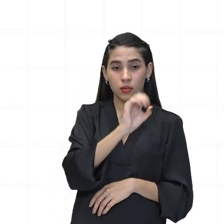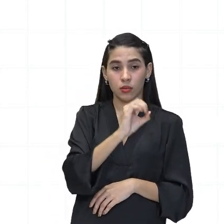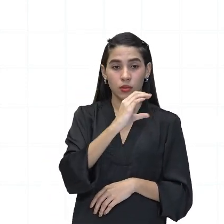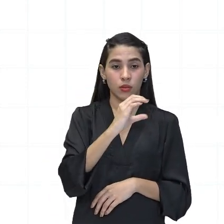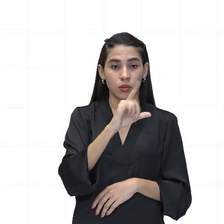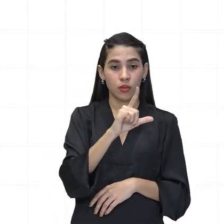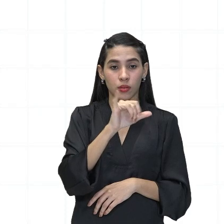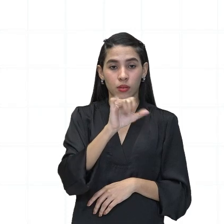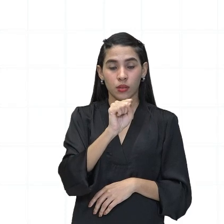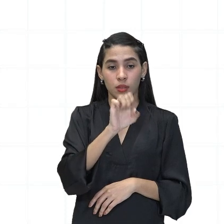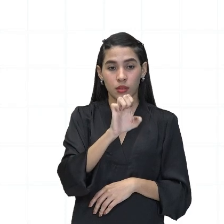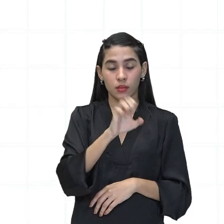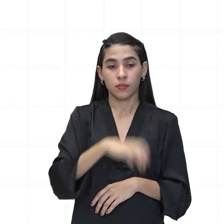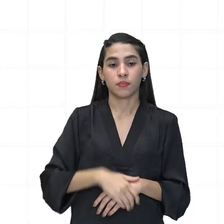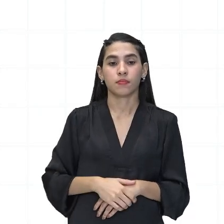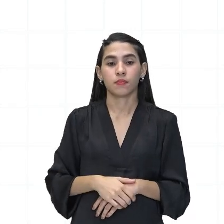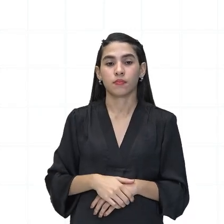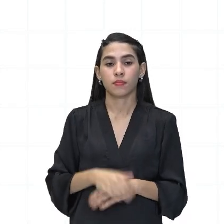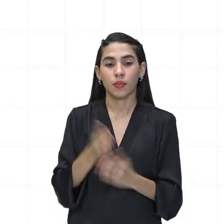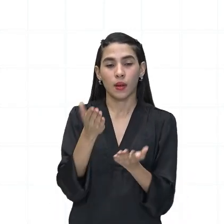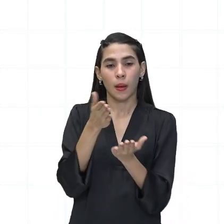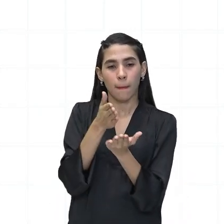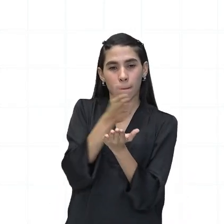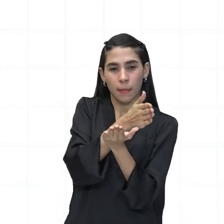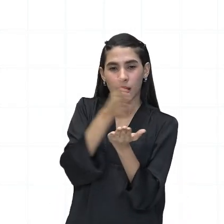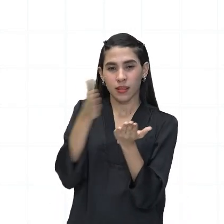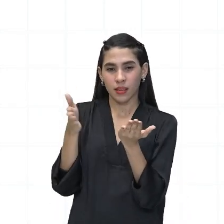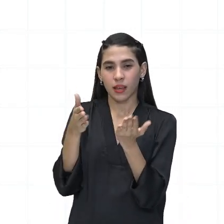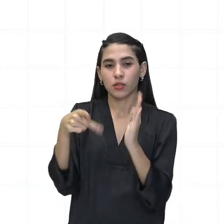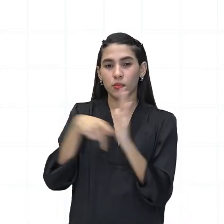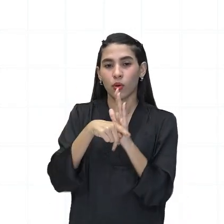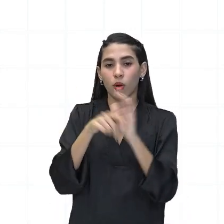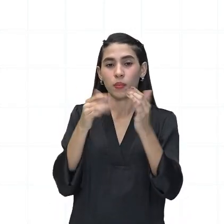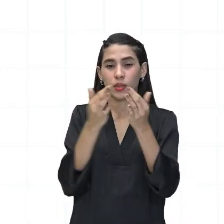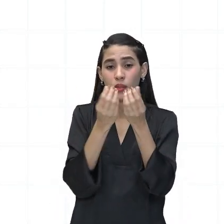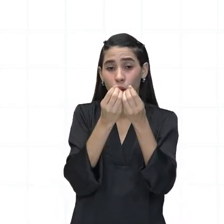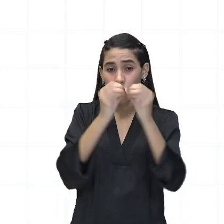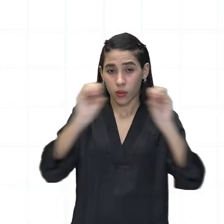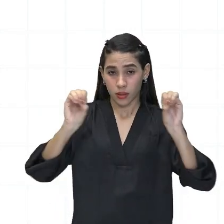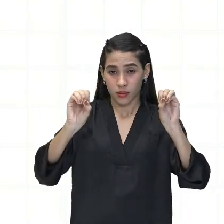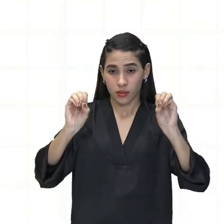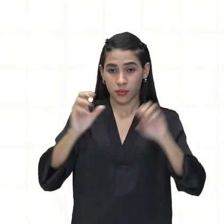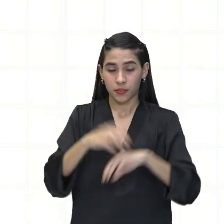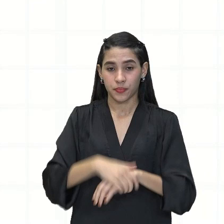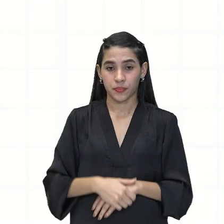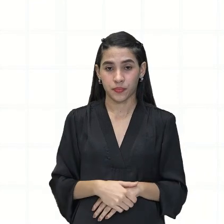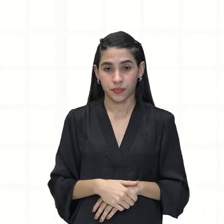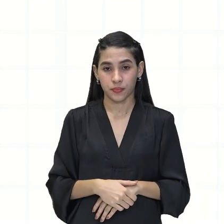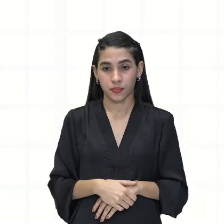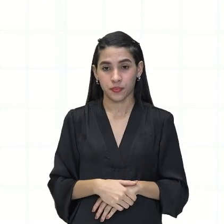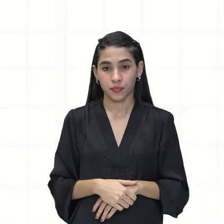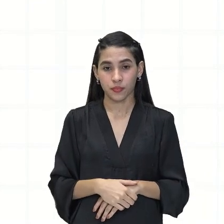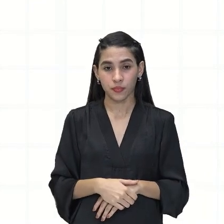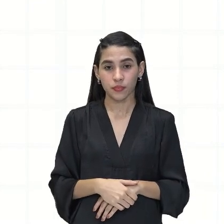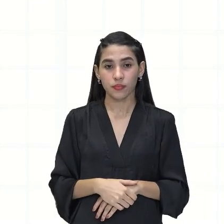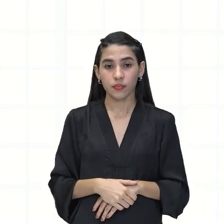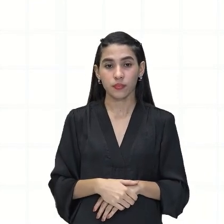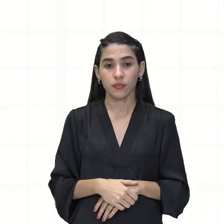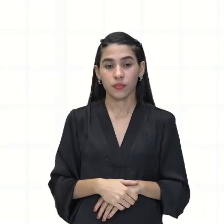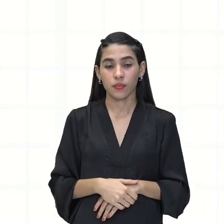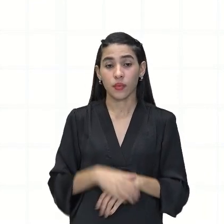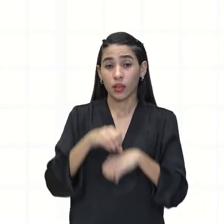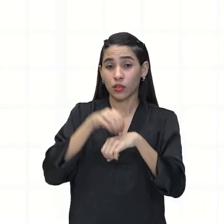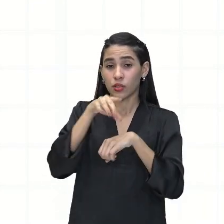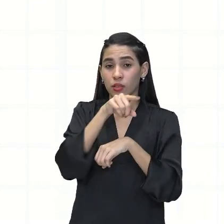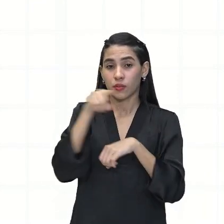quê? Metade, vamos botar assim? Meio, né? Ó, o me aqui. Mesóclise já dá uma dica